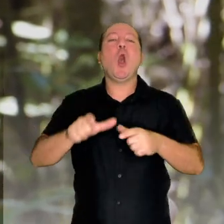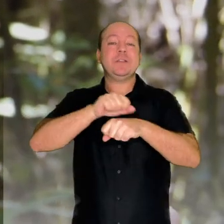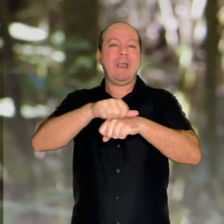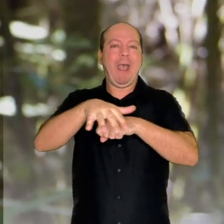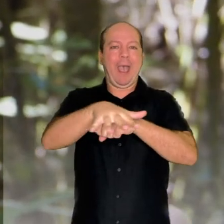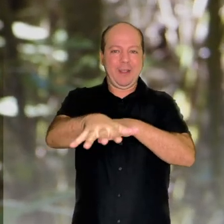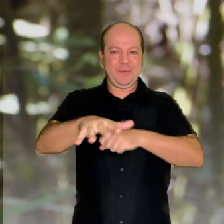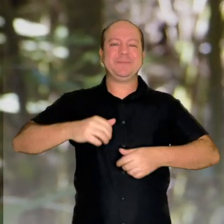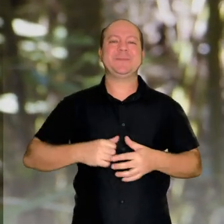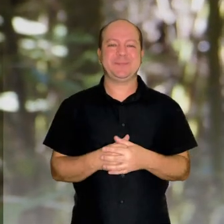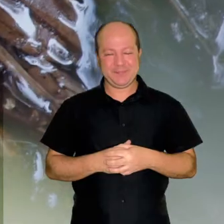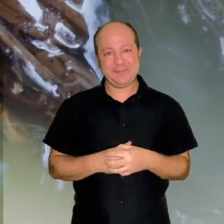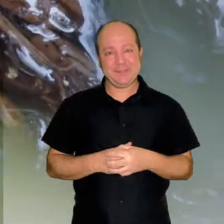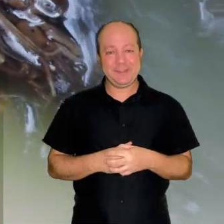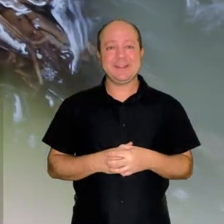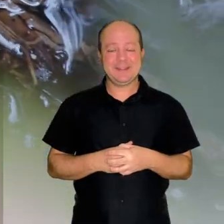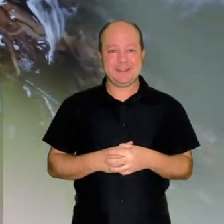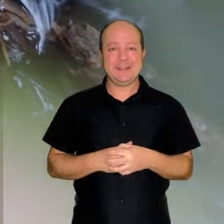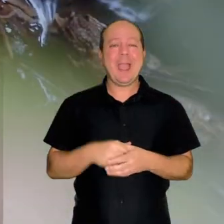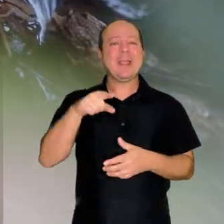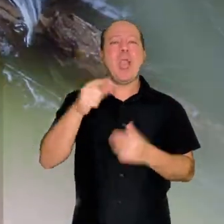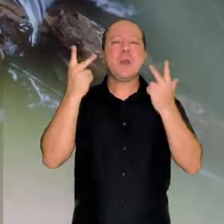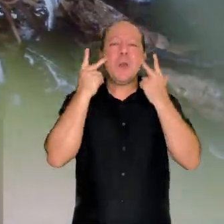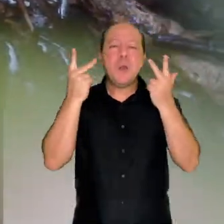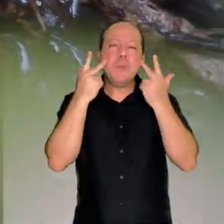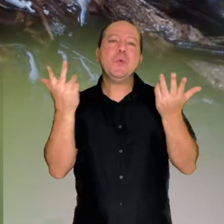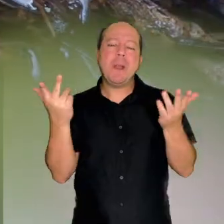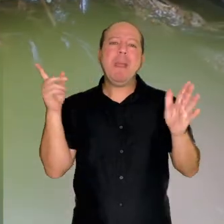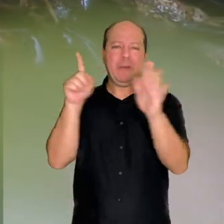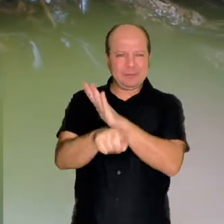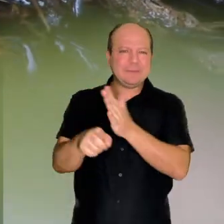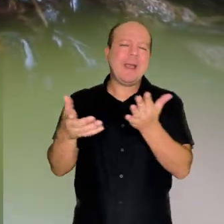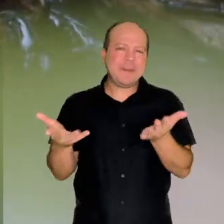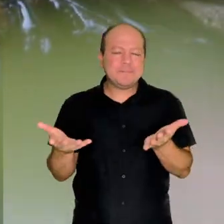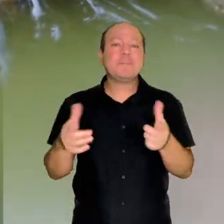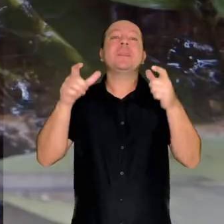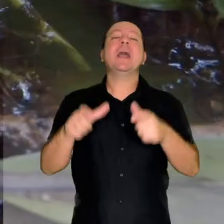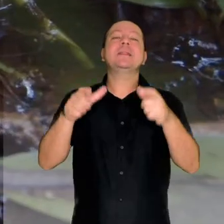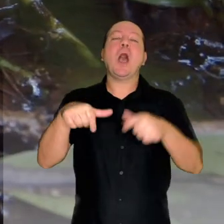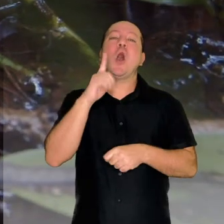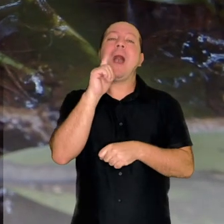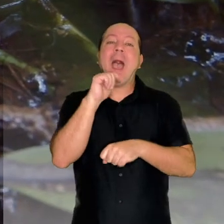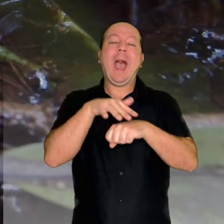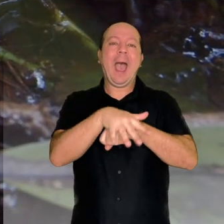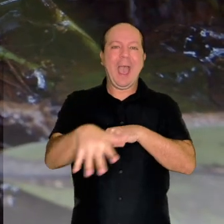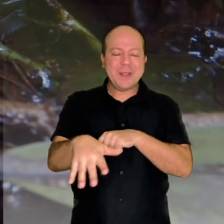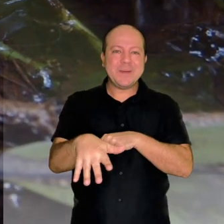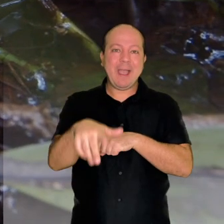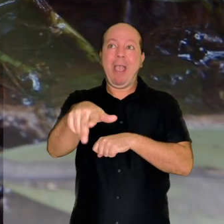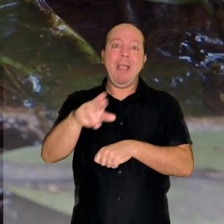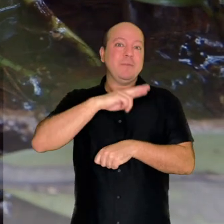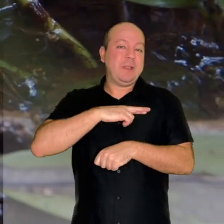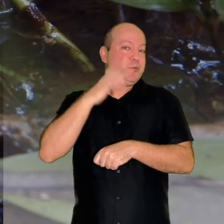onde chega a água, de onde sai a água, porque é muito comum a gente perguntar de onde vem a água da sua casa, e